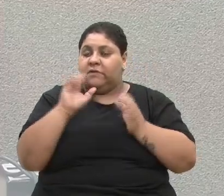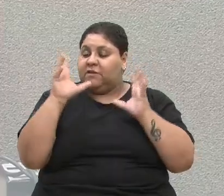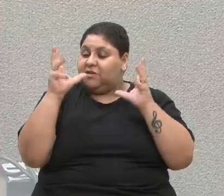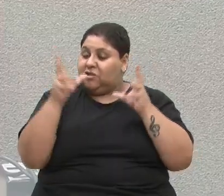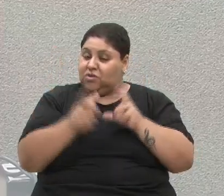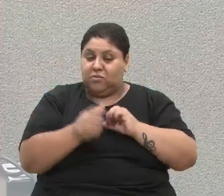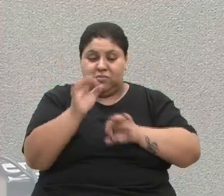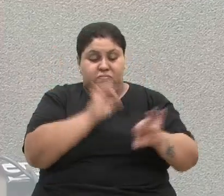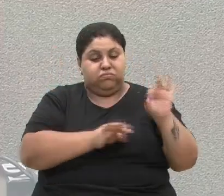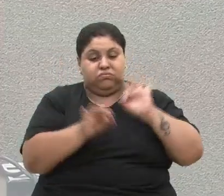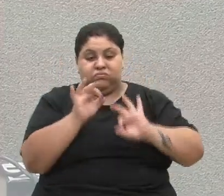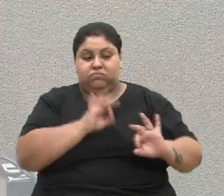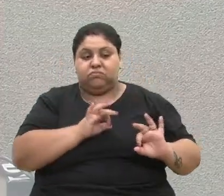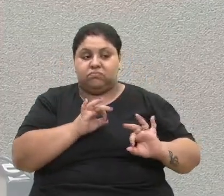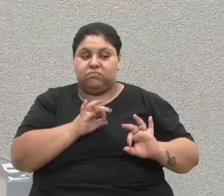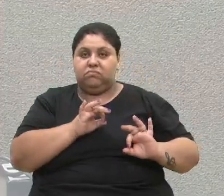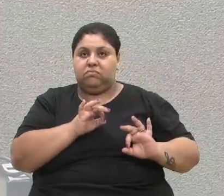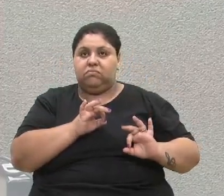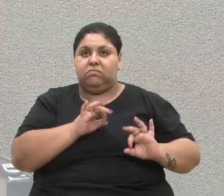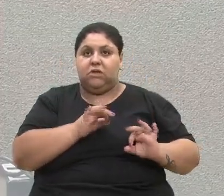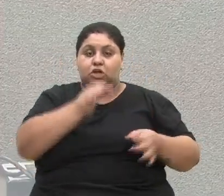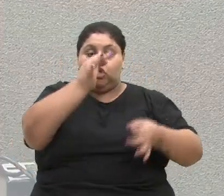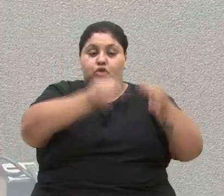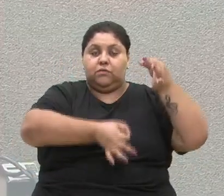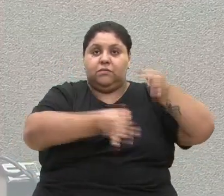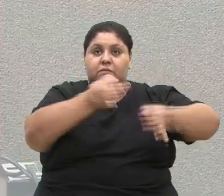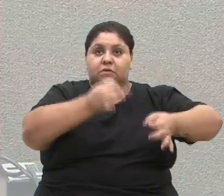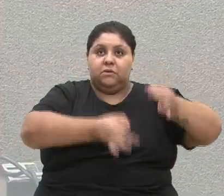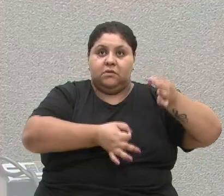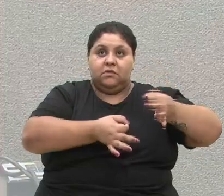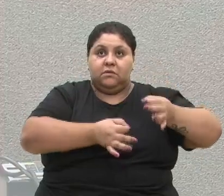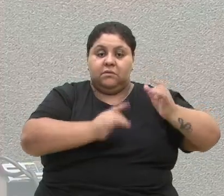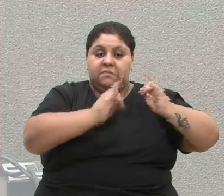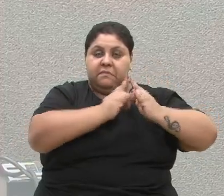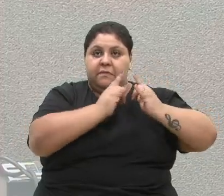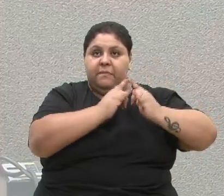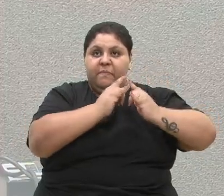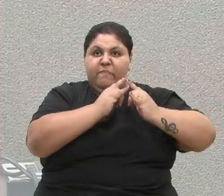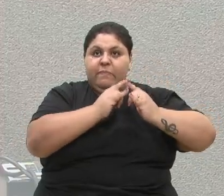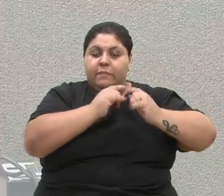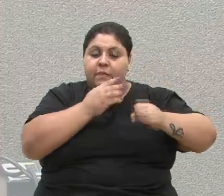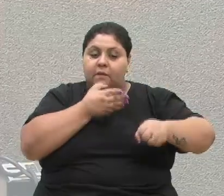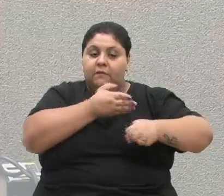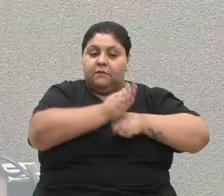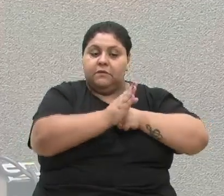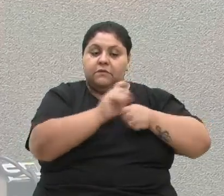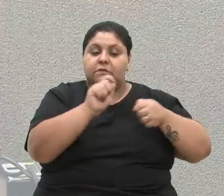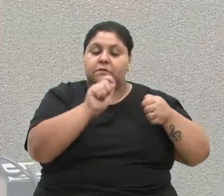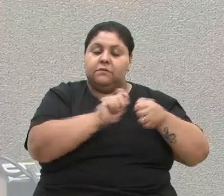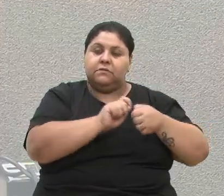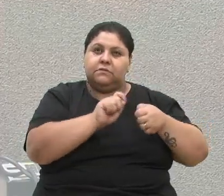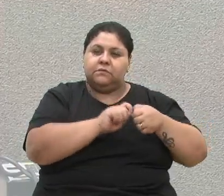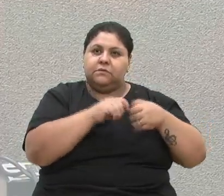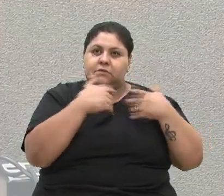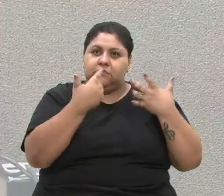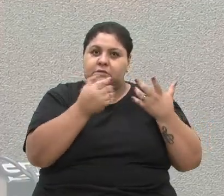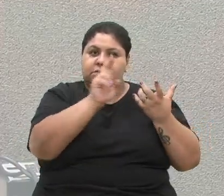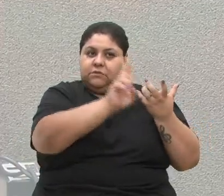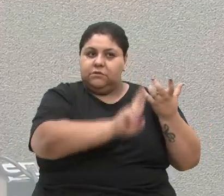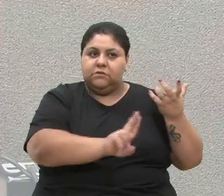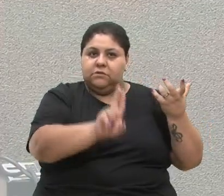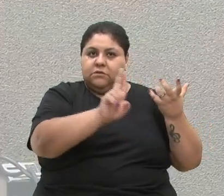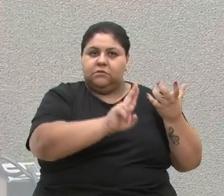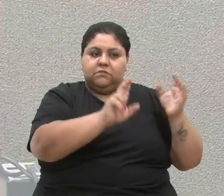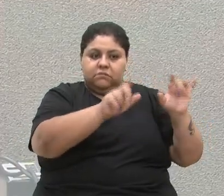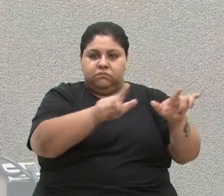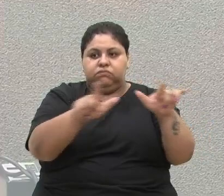regularização, a regulação jurídica destas entidades, permitindo que façam, né, o uso daquele